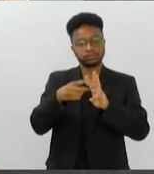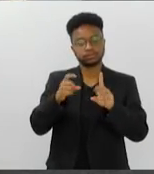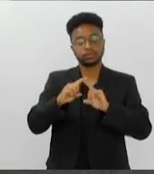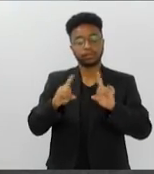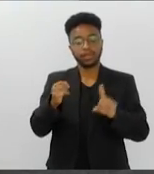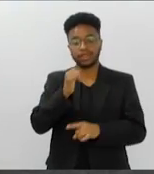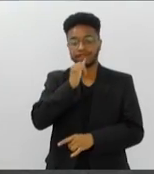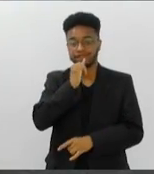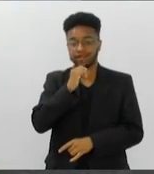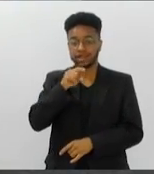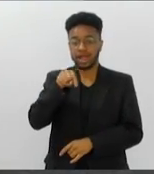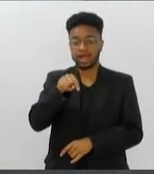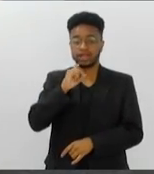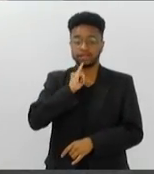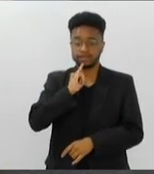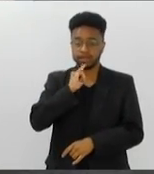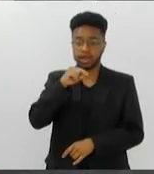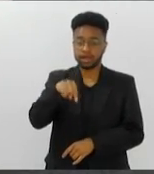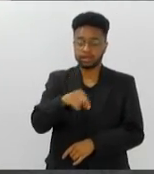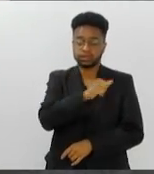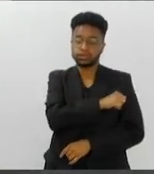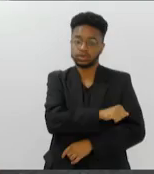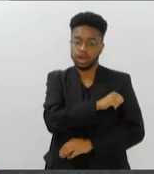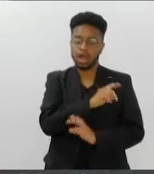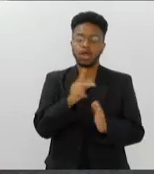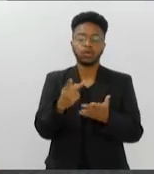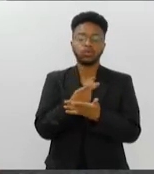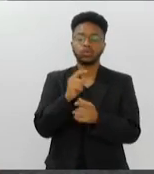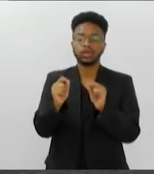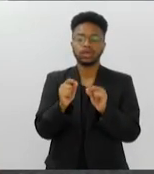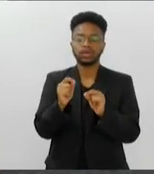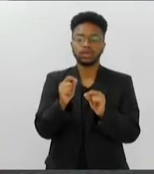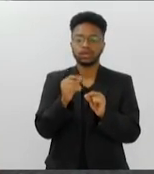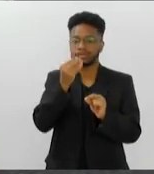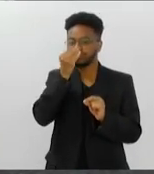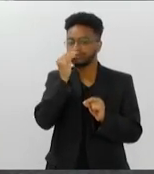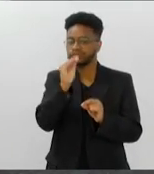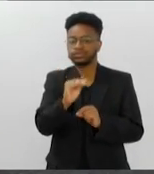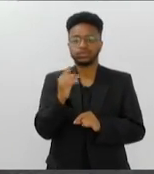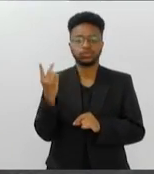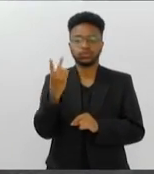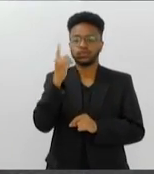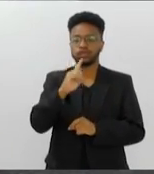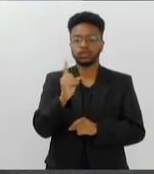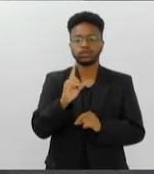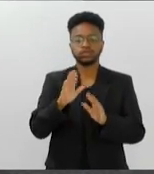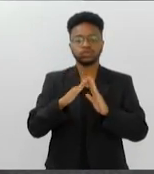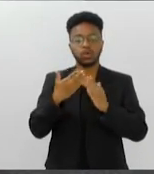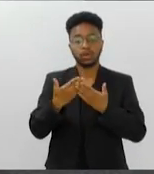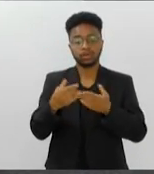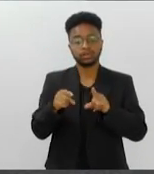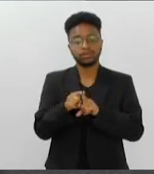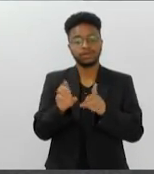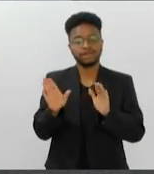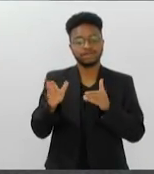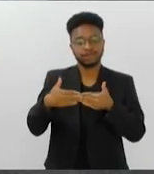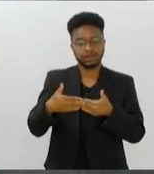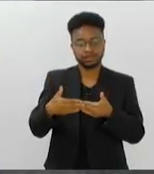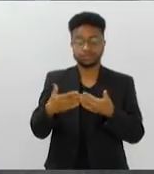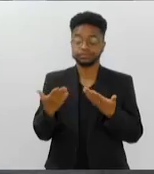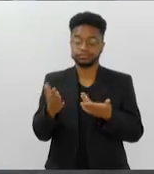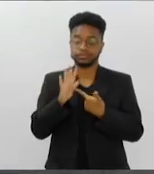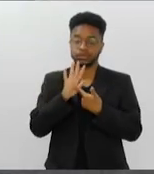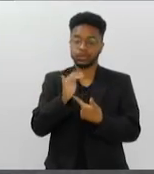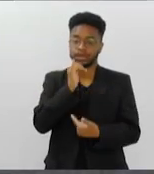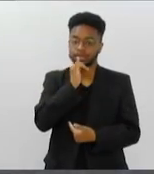estado vem nos últimos anos fazendo esse processo de não valorização das escolas, mas de fechamento, a exemplo